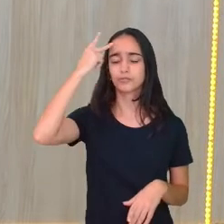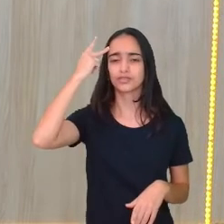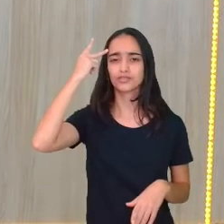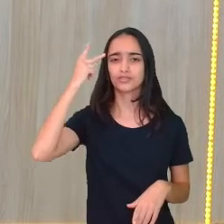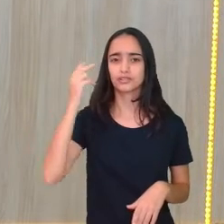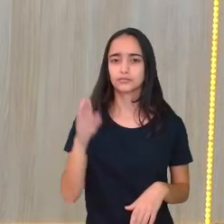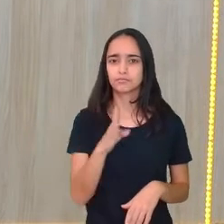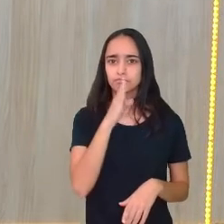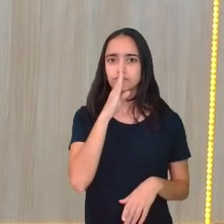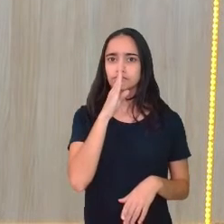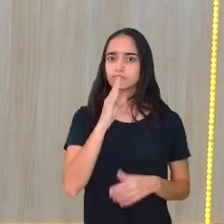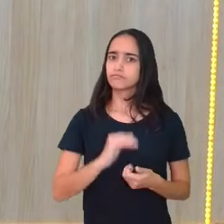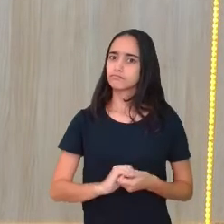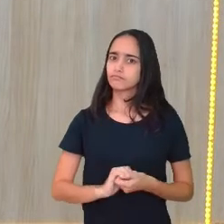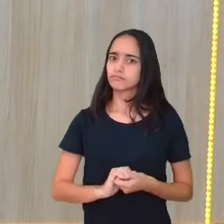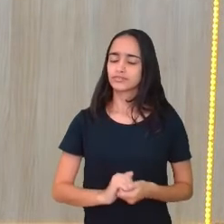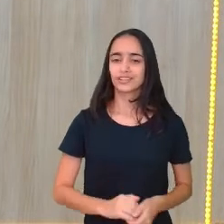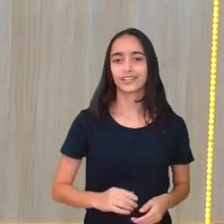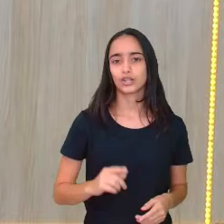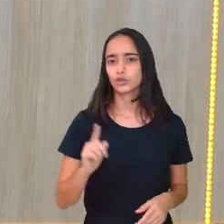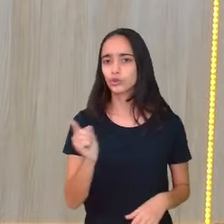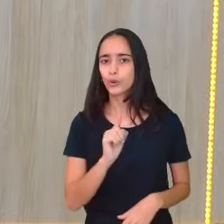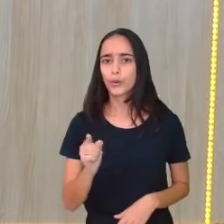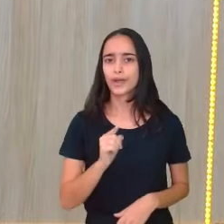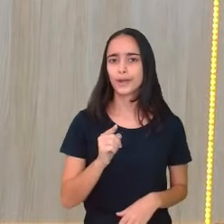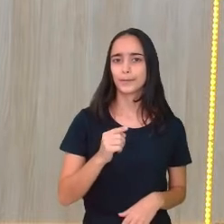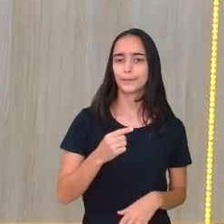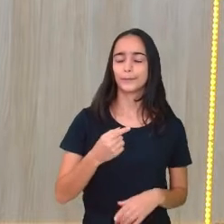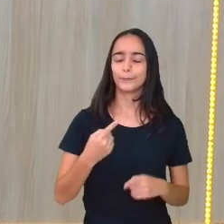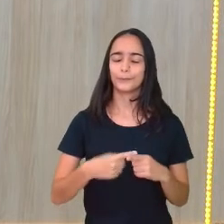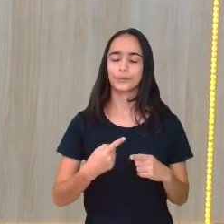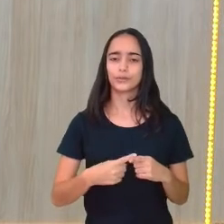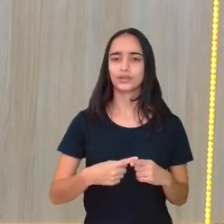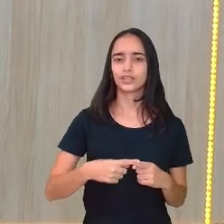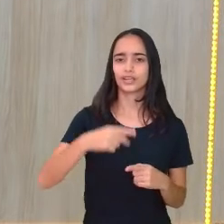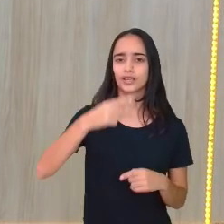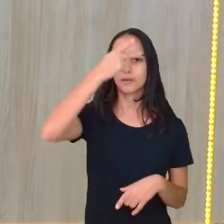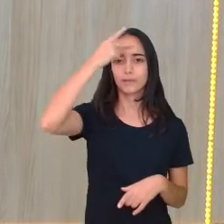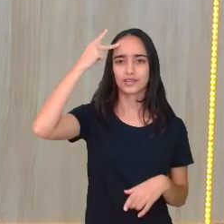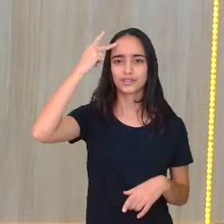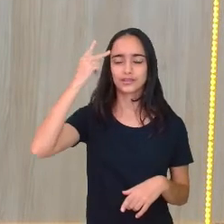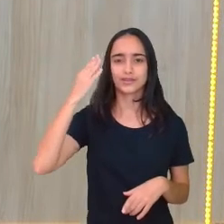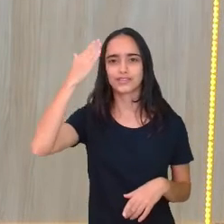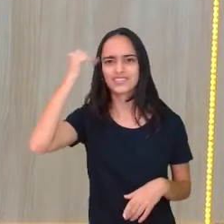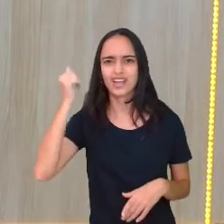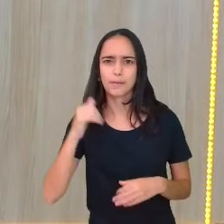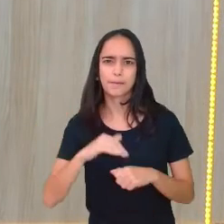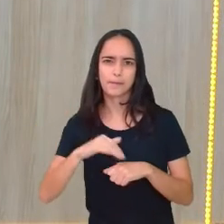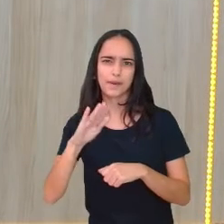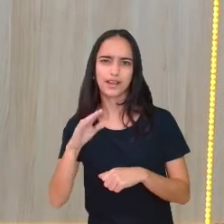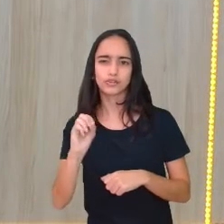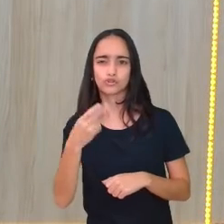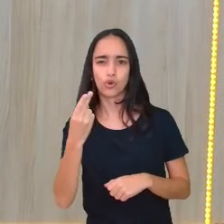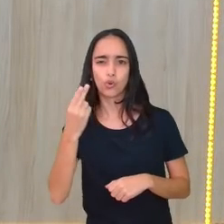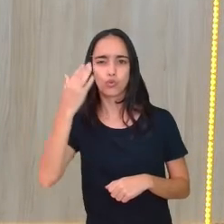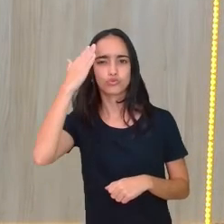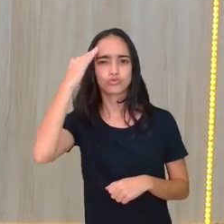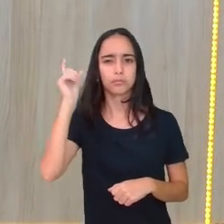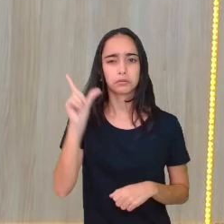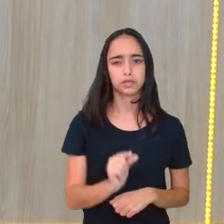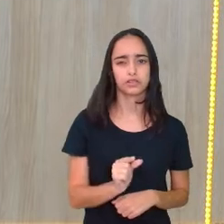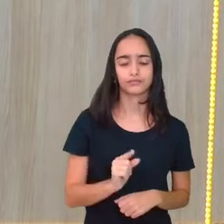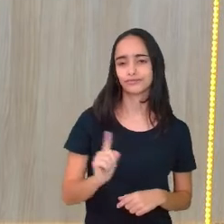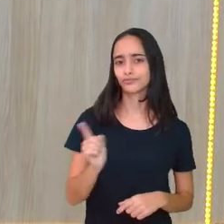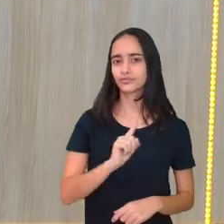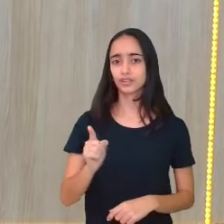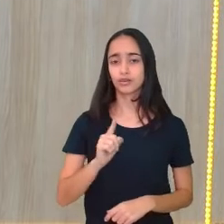que alguém sabe mais ou sabe menos. É porque cada pessoa reage de uma forma diferente a